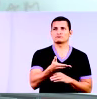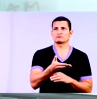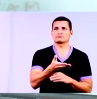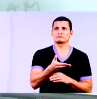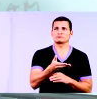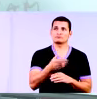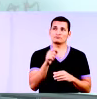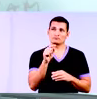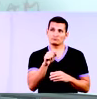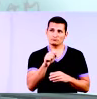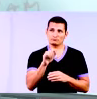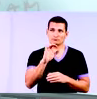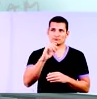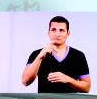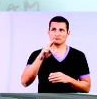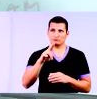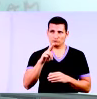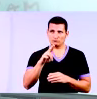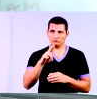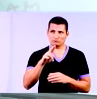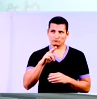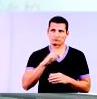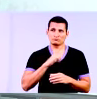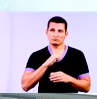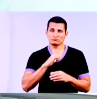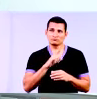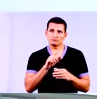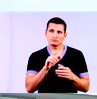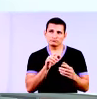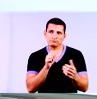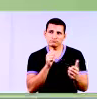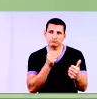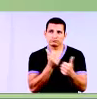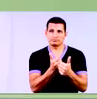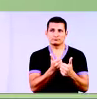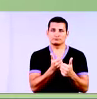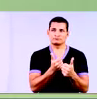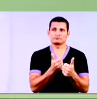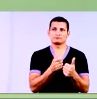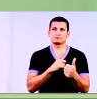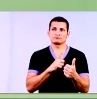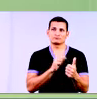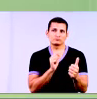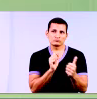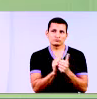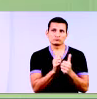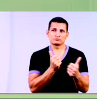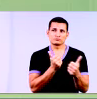esse processador e essa memória, elas estão intimamente ligadas. E a gente já viu que a grande deficiência que tem de